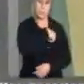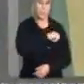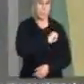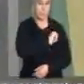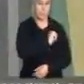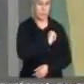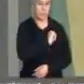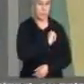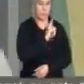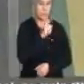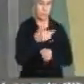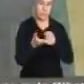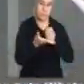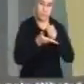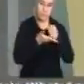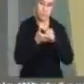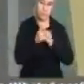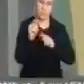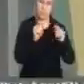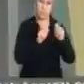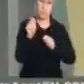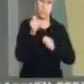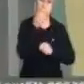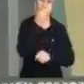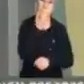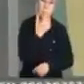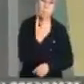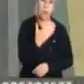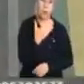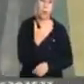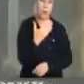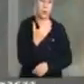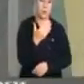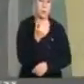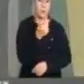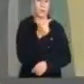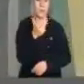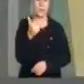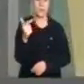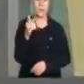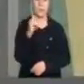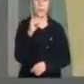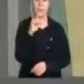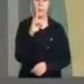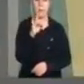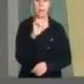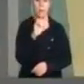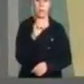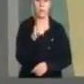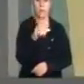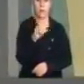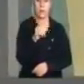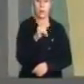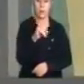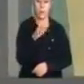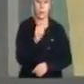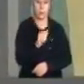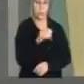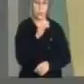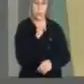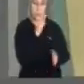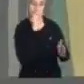é fundamento das economias saudáveis e não tem ideologia. Desrespeitá-la